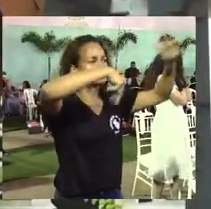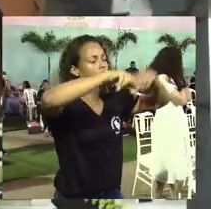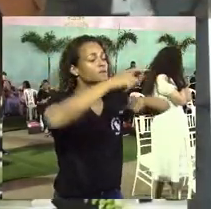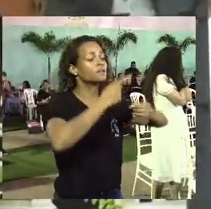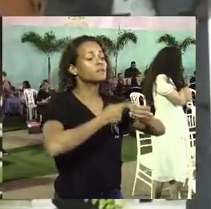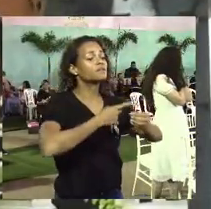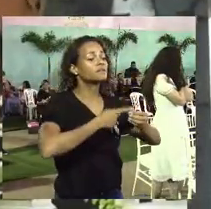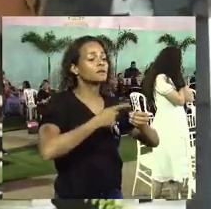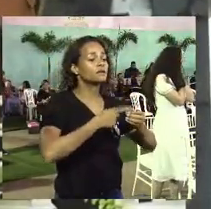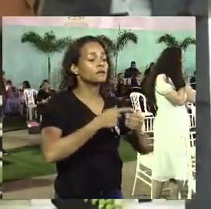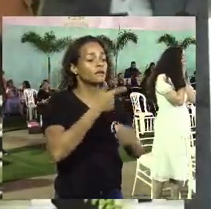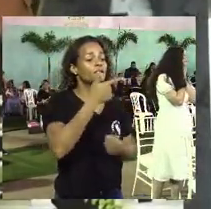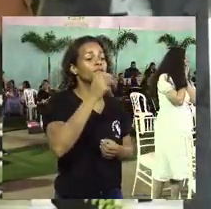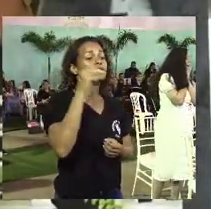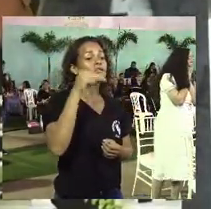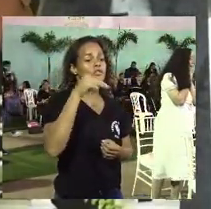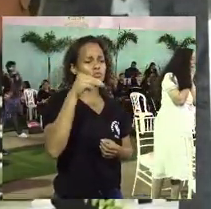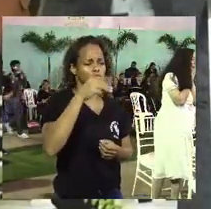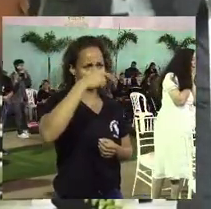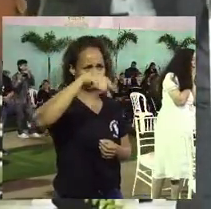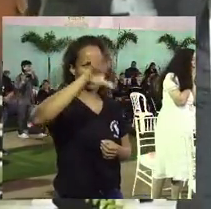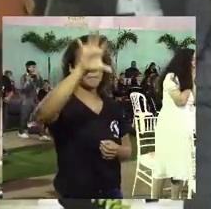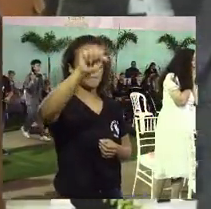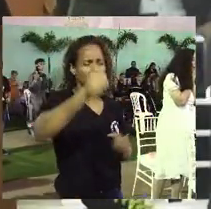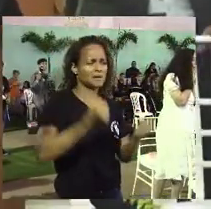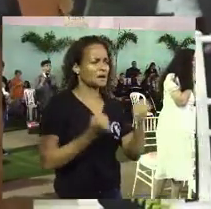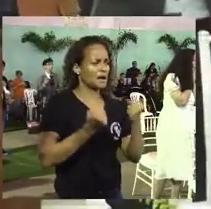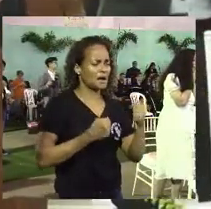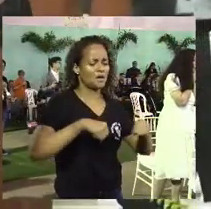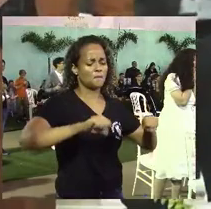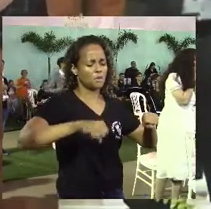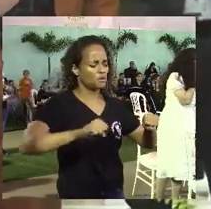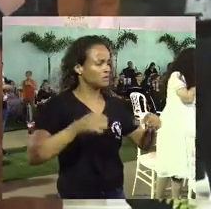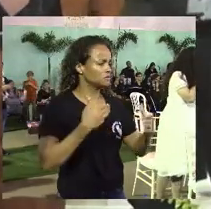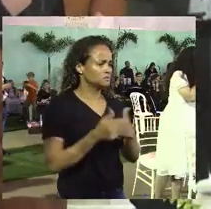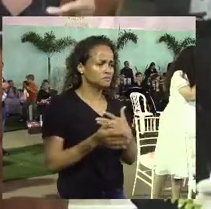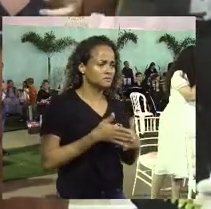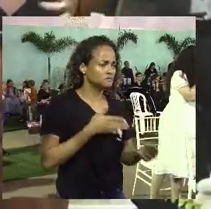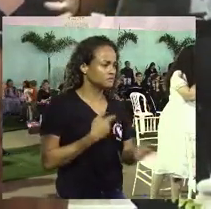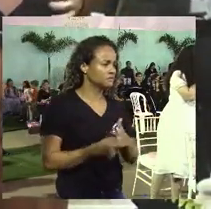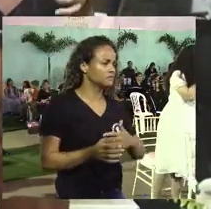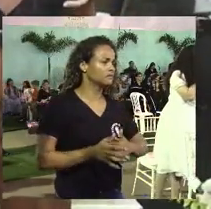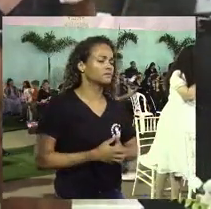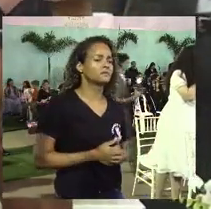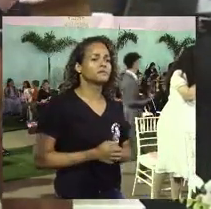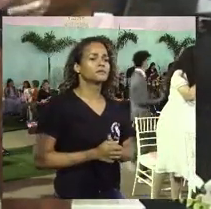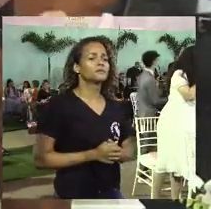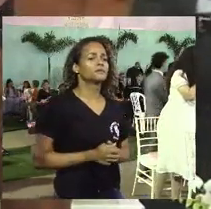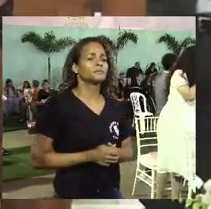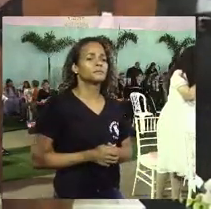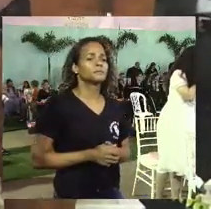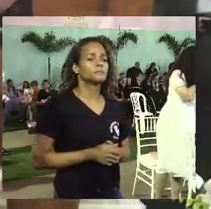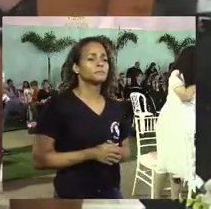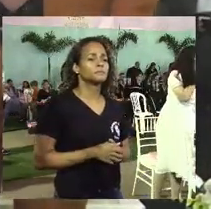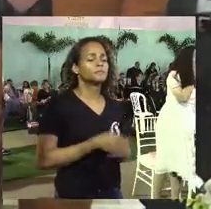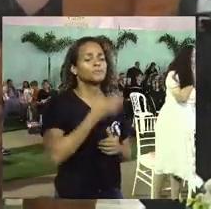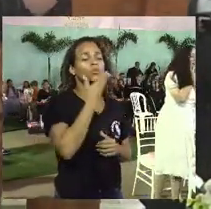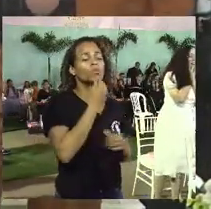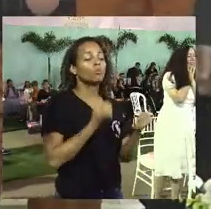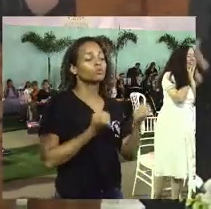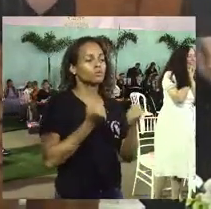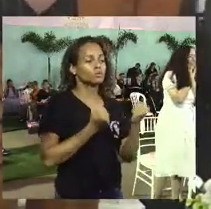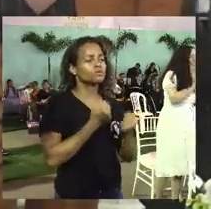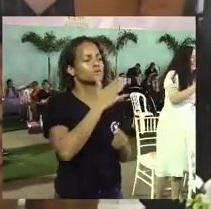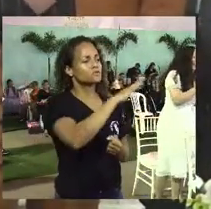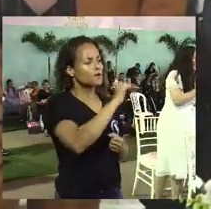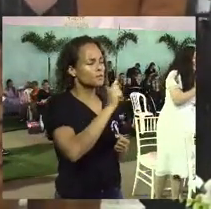tem 20 minutos Traga uma busca mais pega o carro pega a moto pega o Van esse ônibus que você veio de caravana pega o motorista que